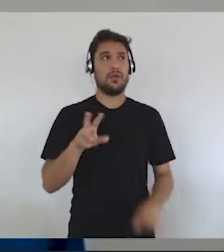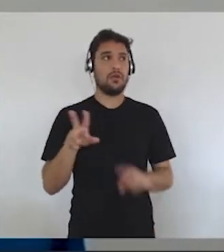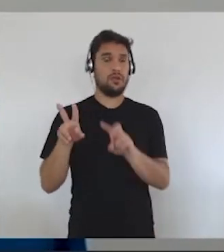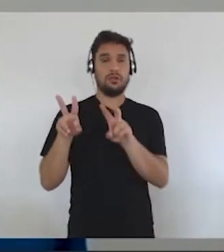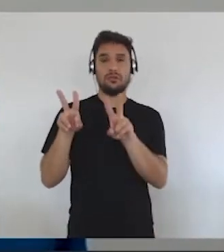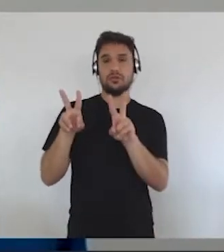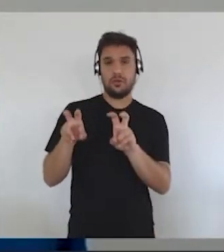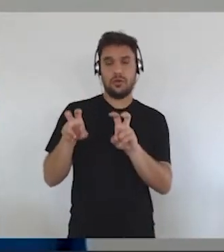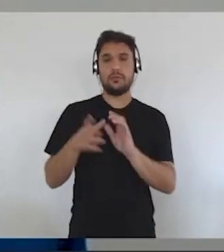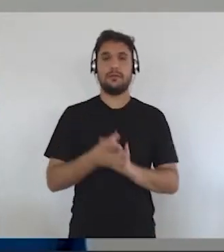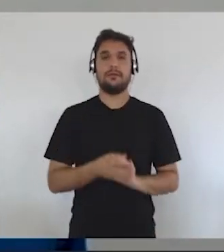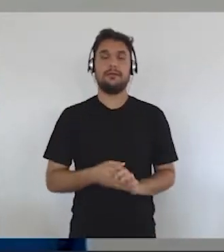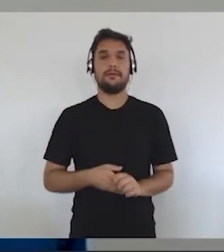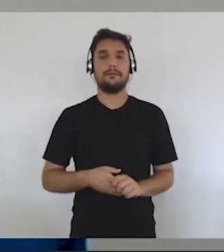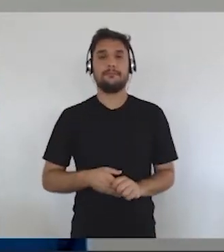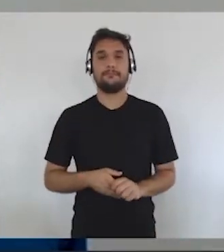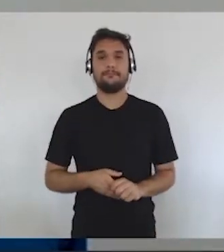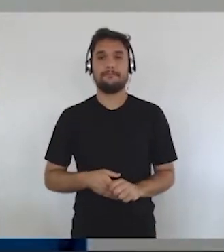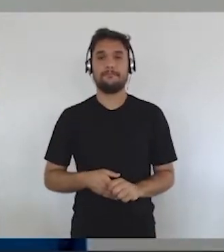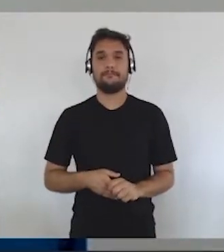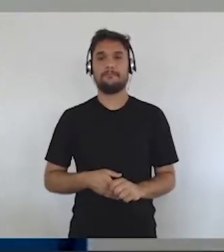relacionados à